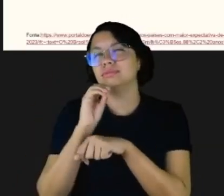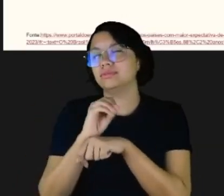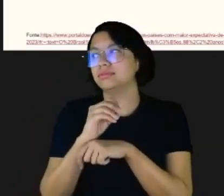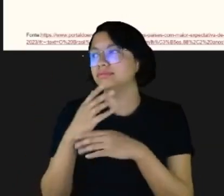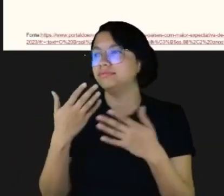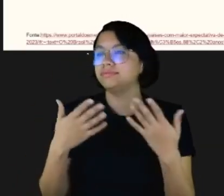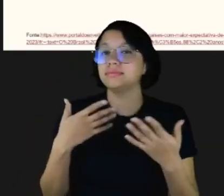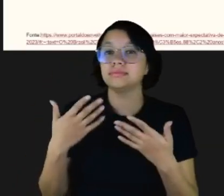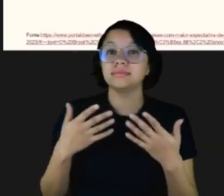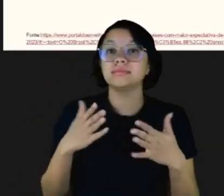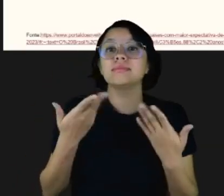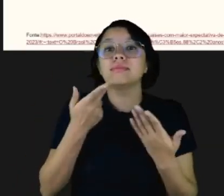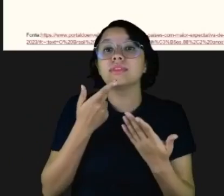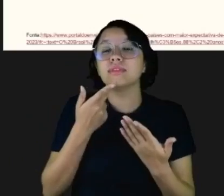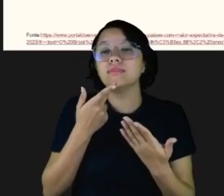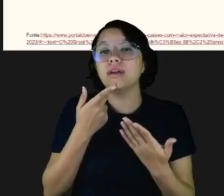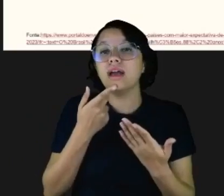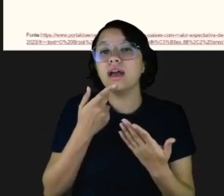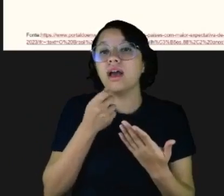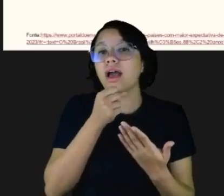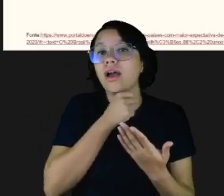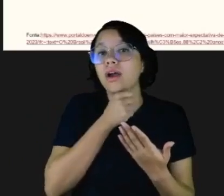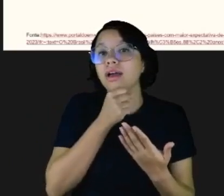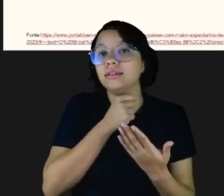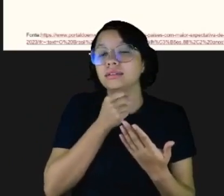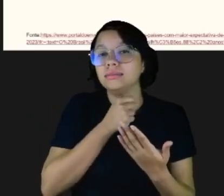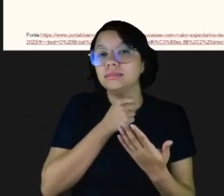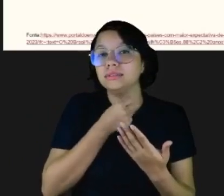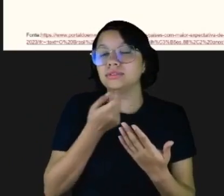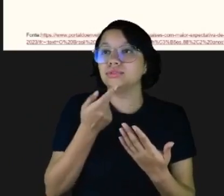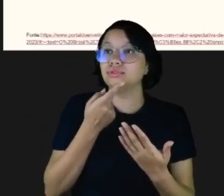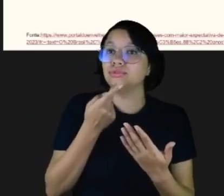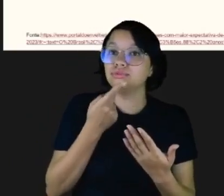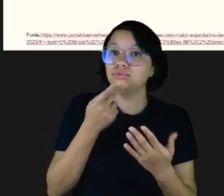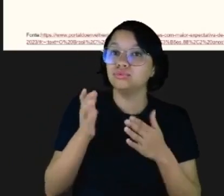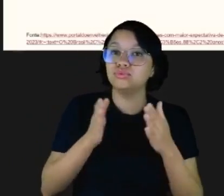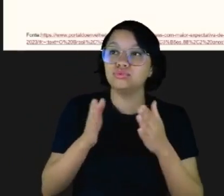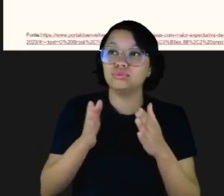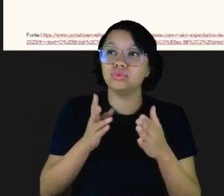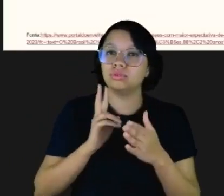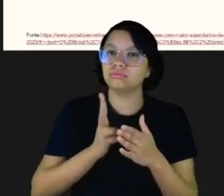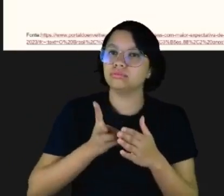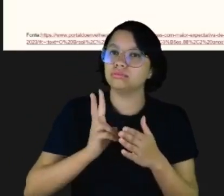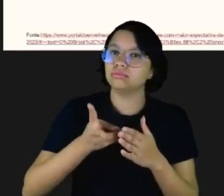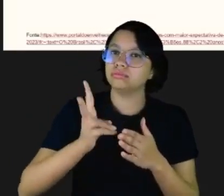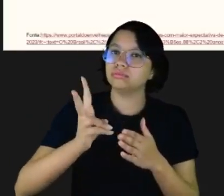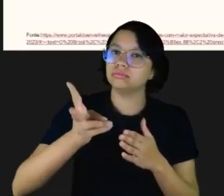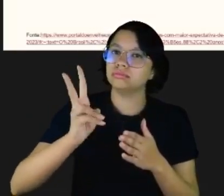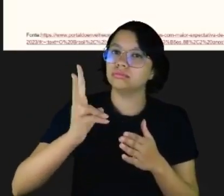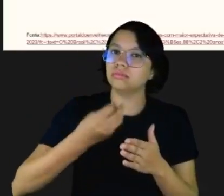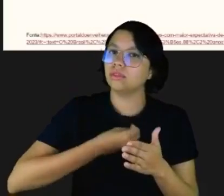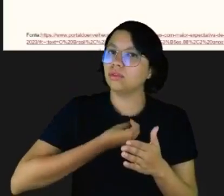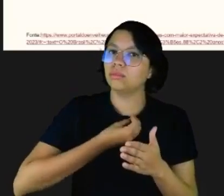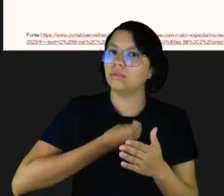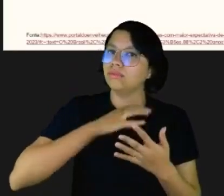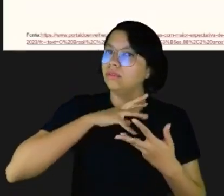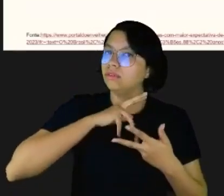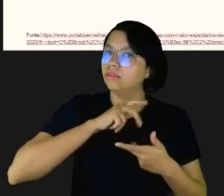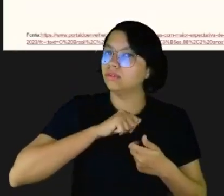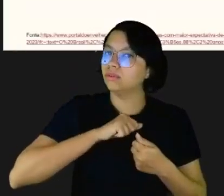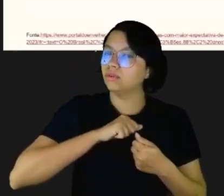Então, quando eu falo envelhecimento, eu falo de um processo contínuo, de uma vida inteira,